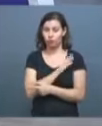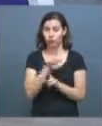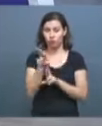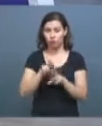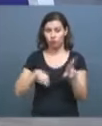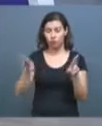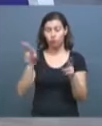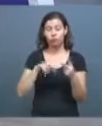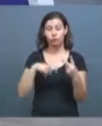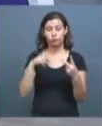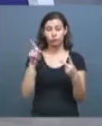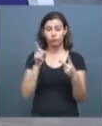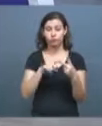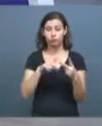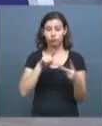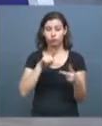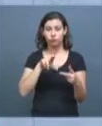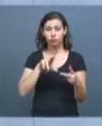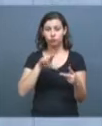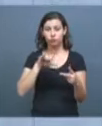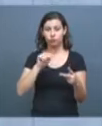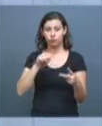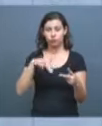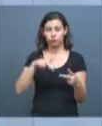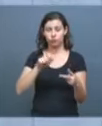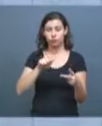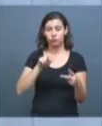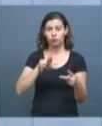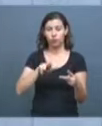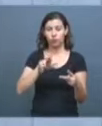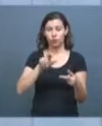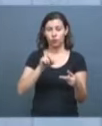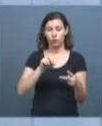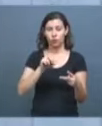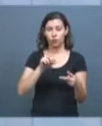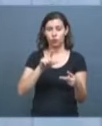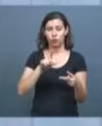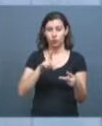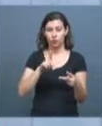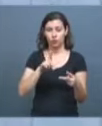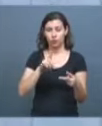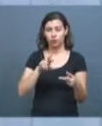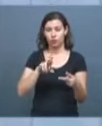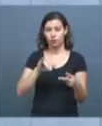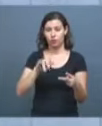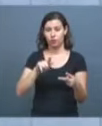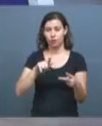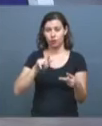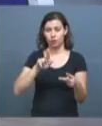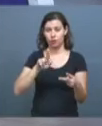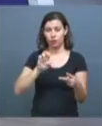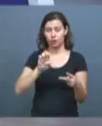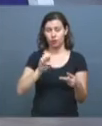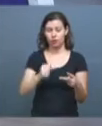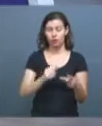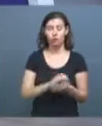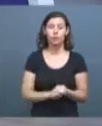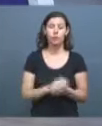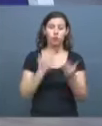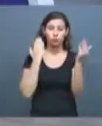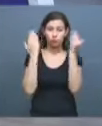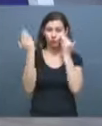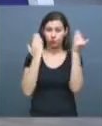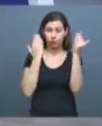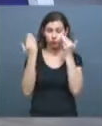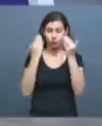nossa bancada. A Luciana Rodrigues também repete a presença aqui com muito prazer para nós. Obrigada. Que é psicóloga com